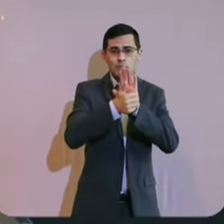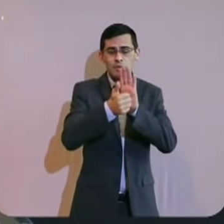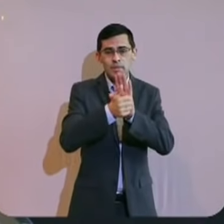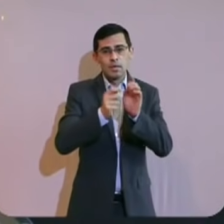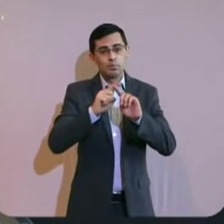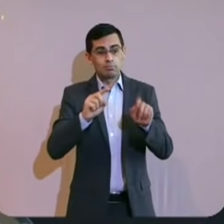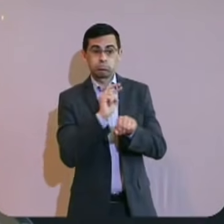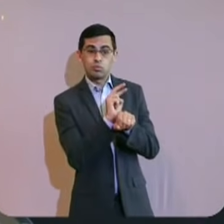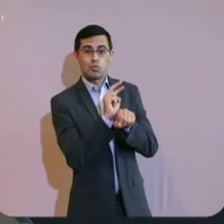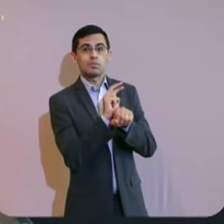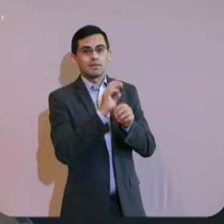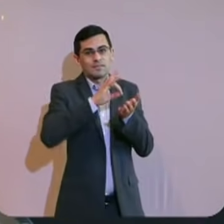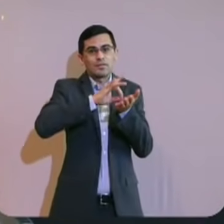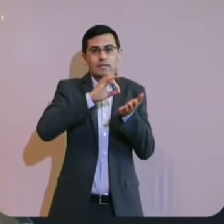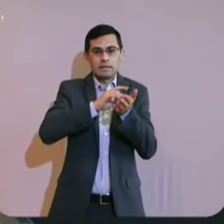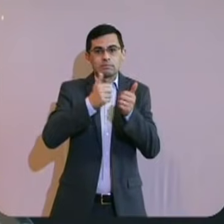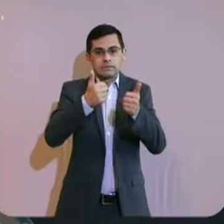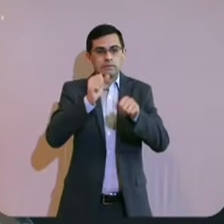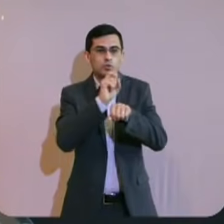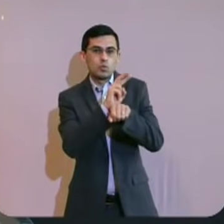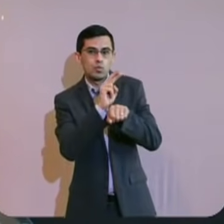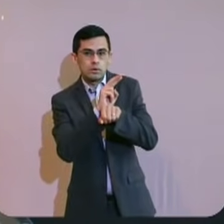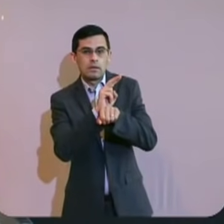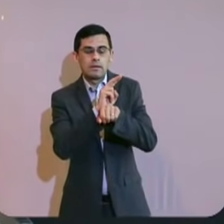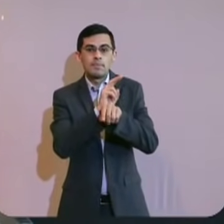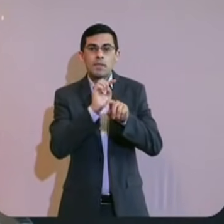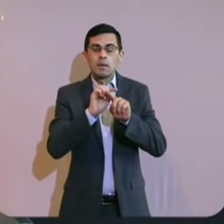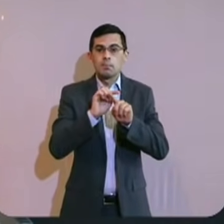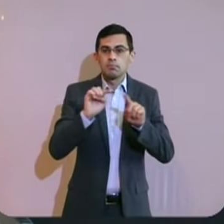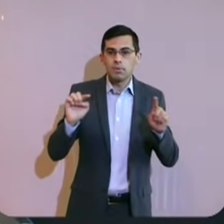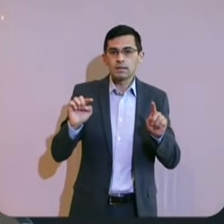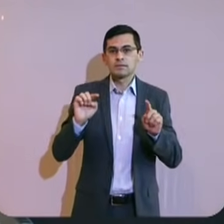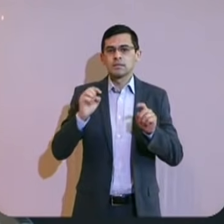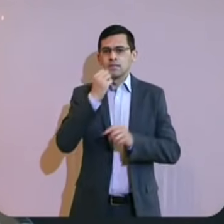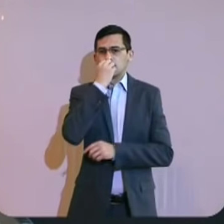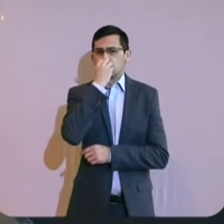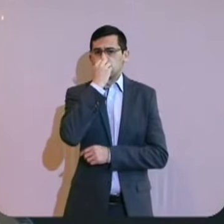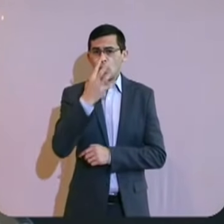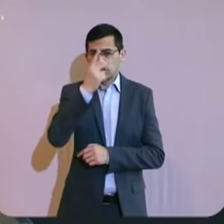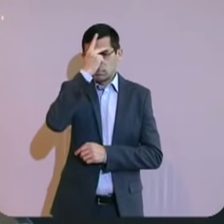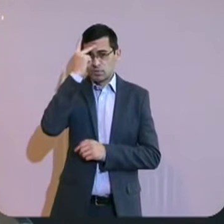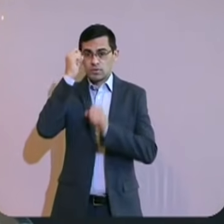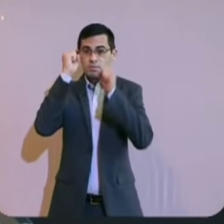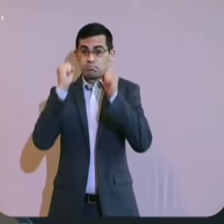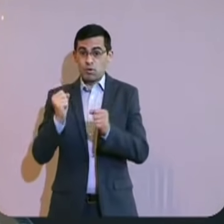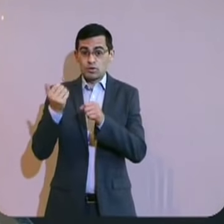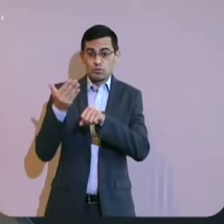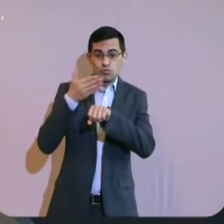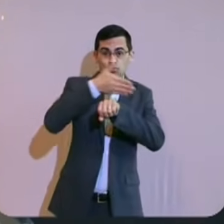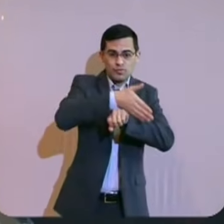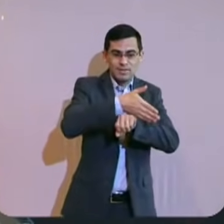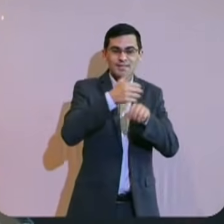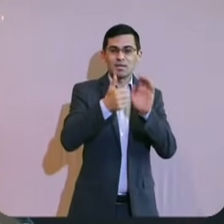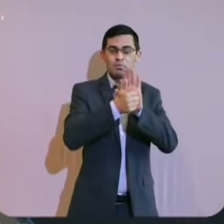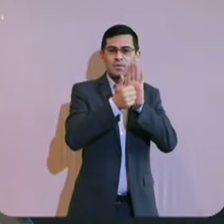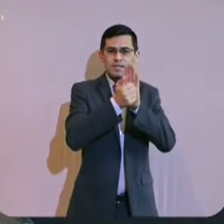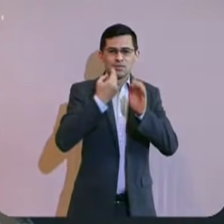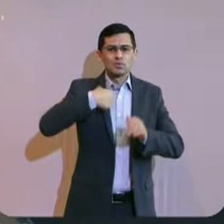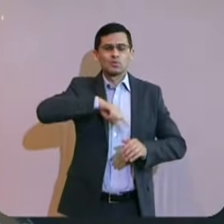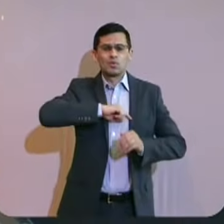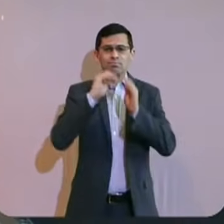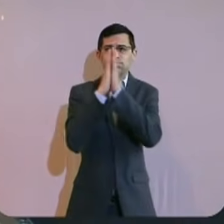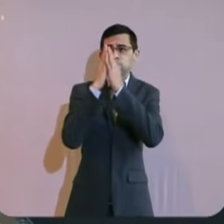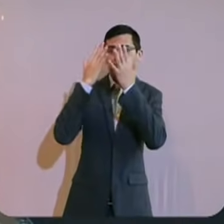é uma prudência saudável, né? Mas é tão bom aqueles que podem estarem conosco para a gente